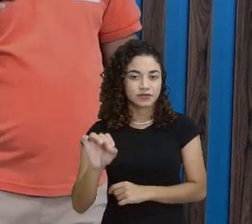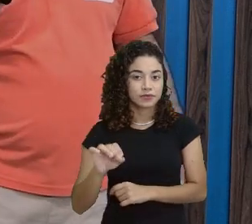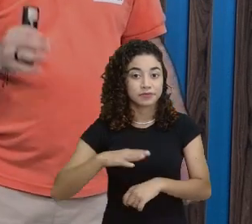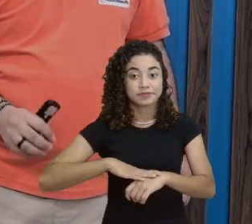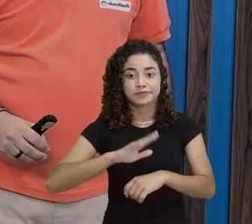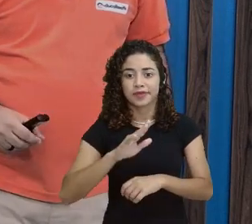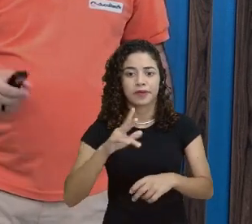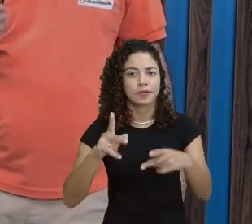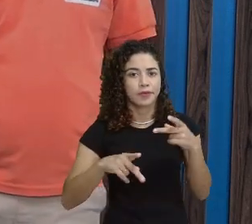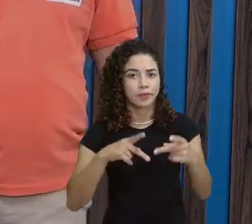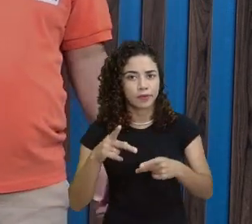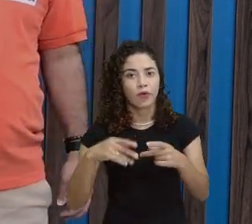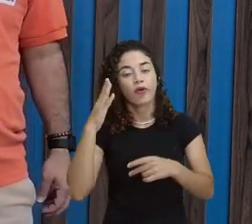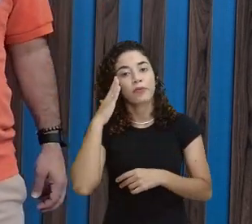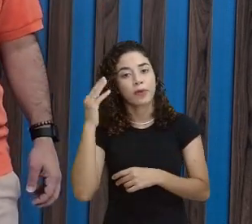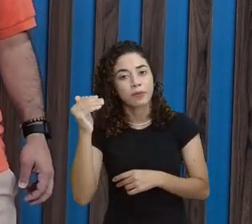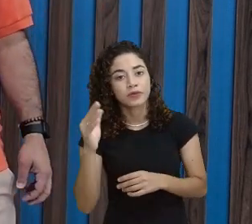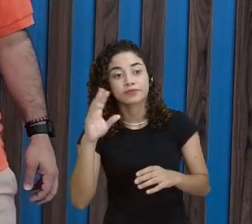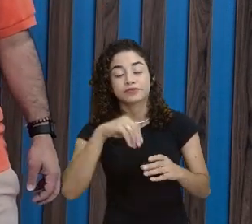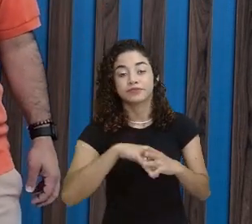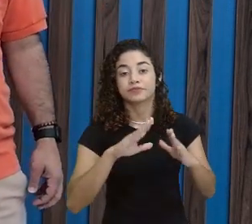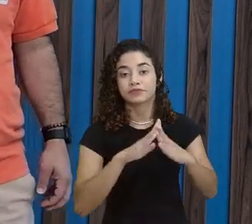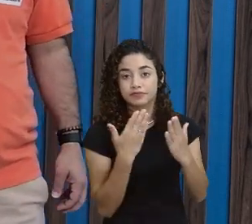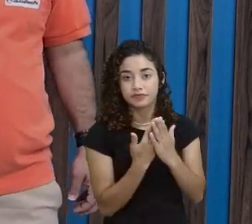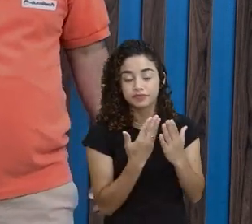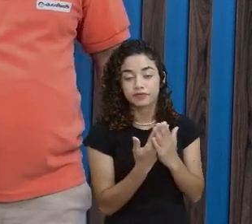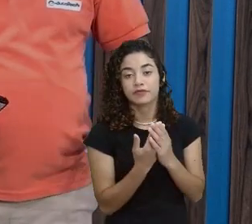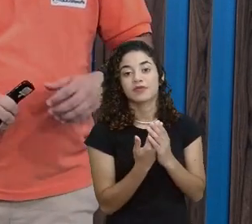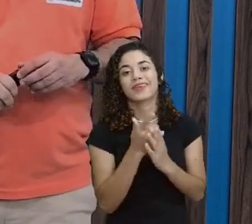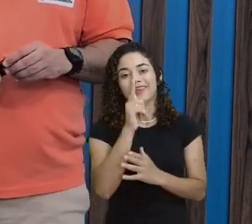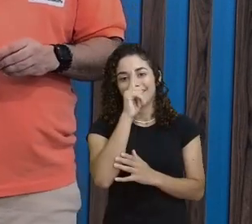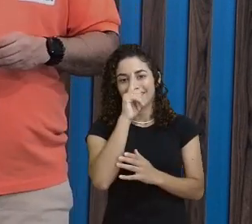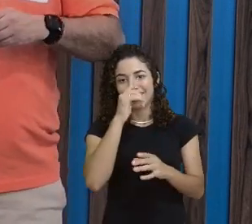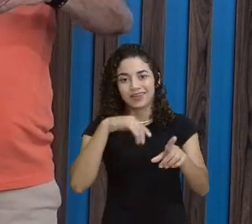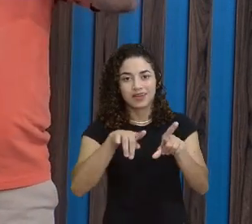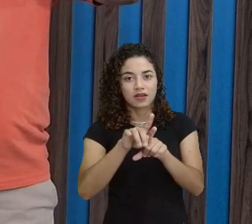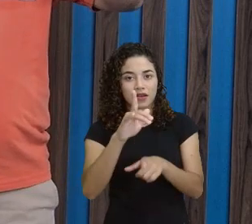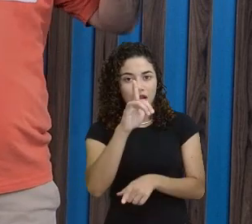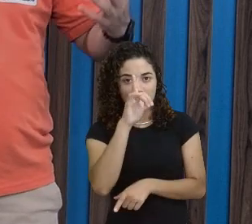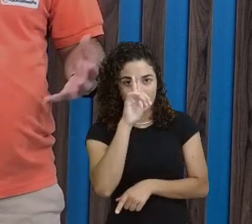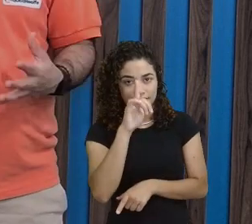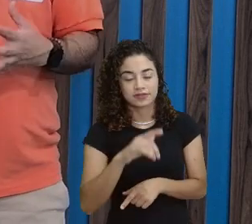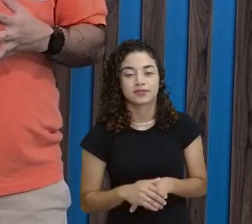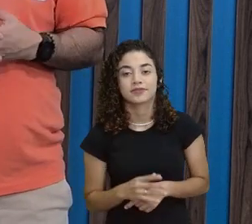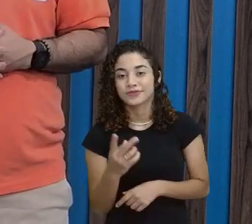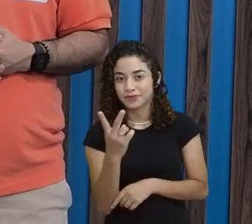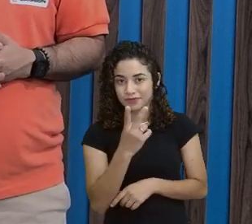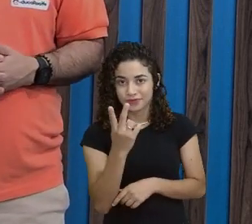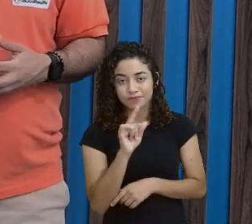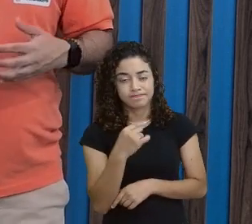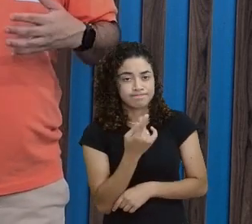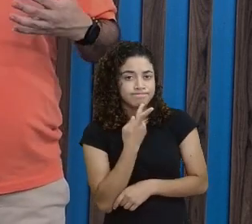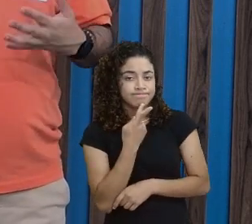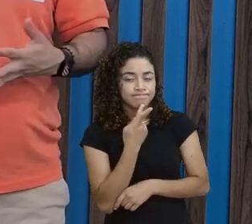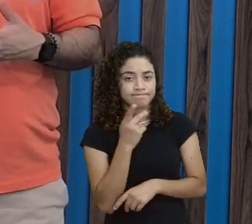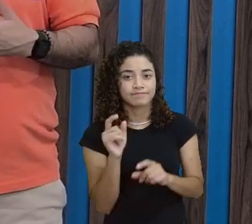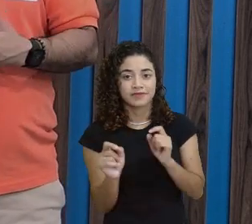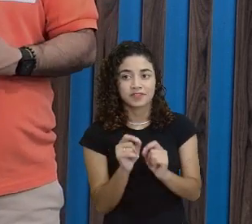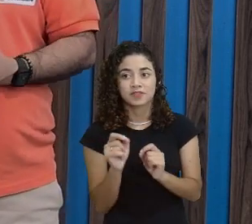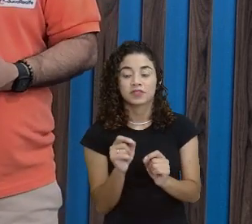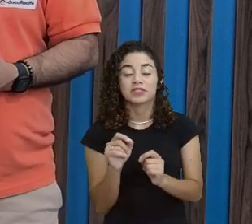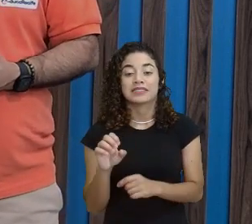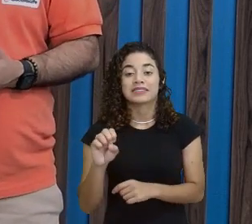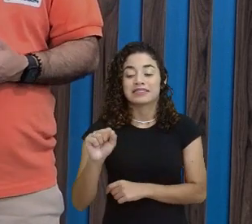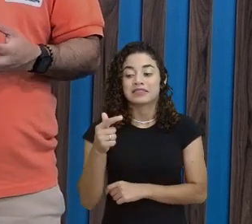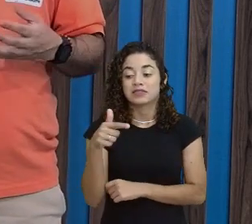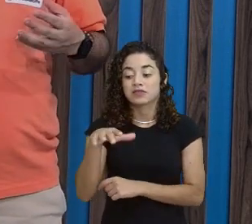mais populares nas igrejas grega e latina. Então, a gente se refere ao São